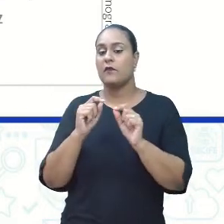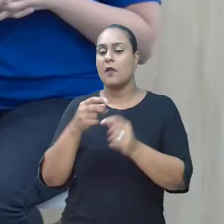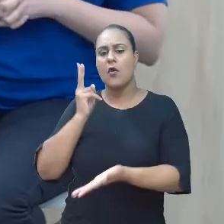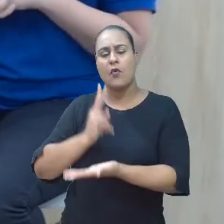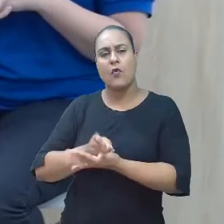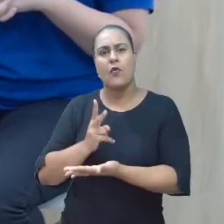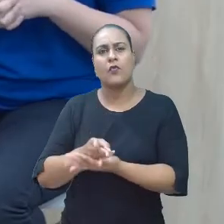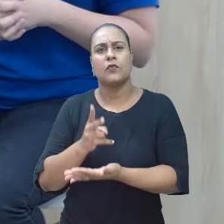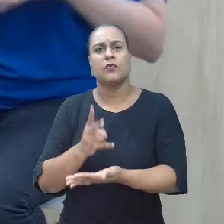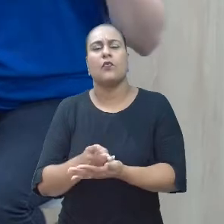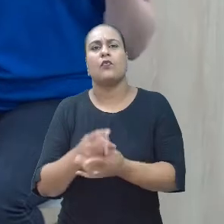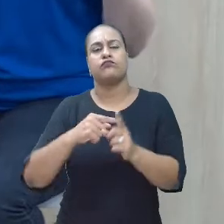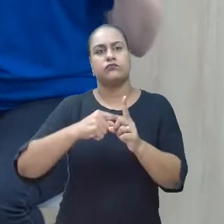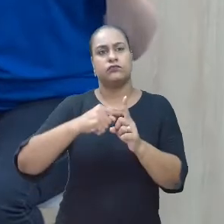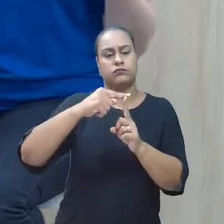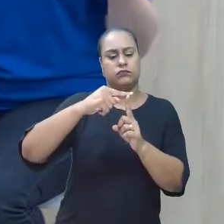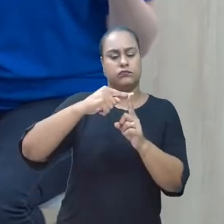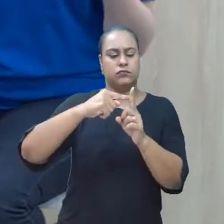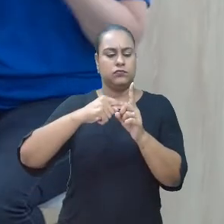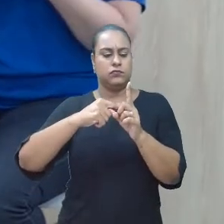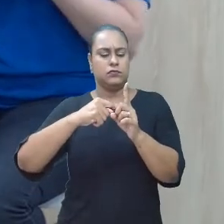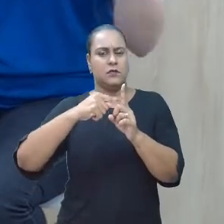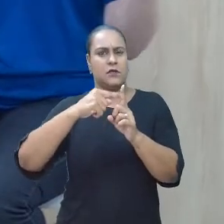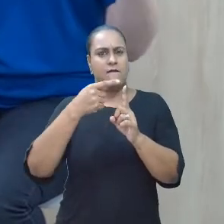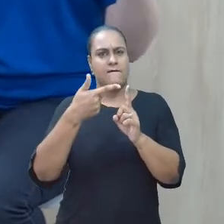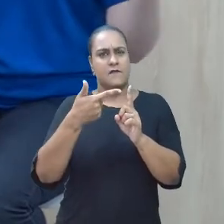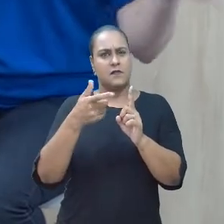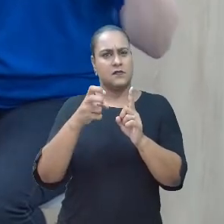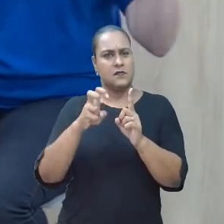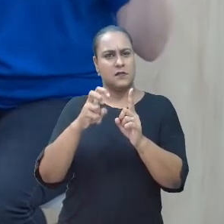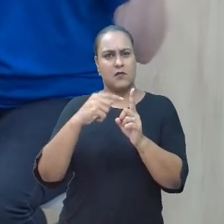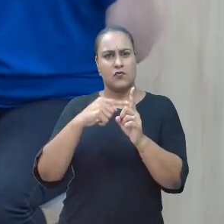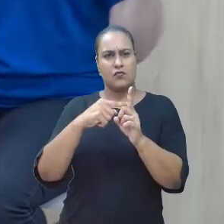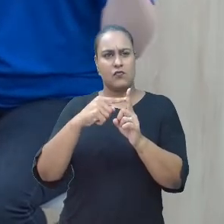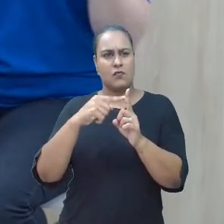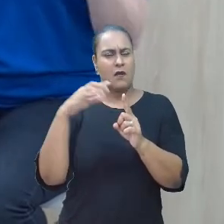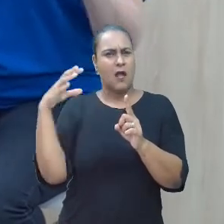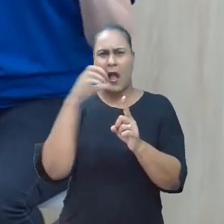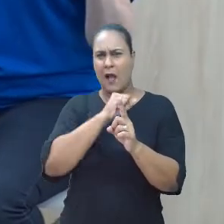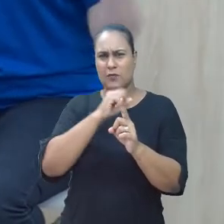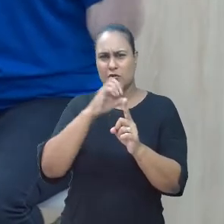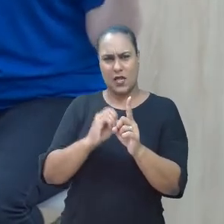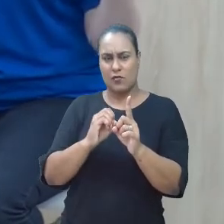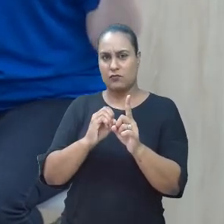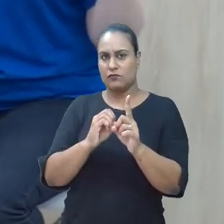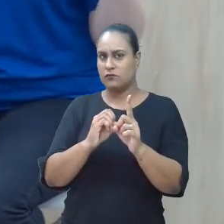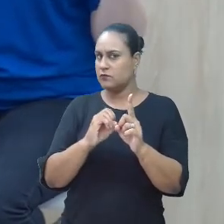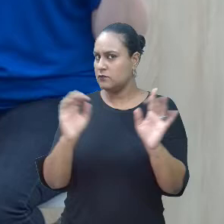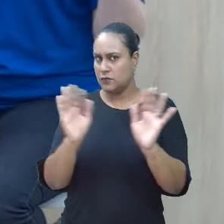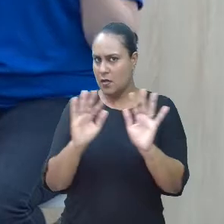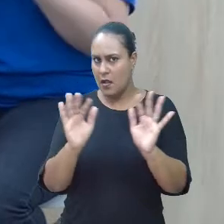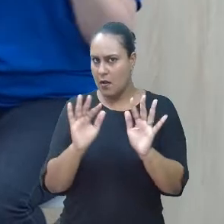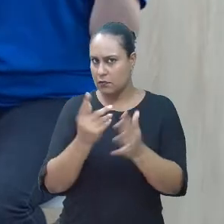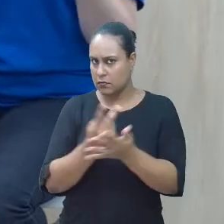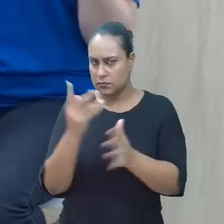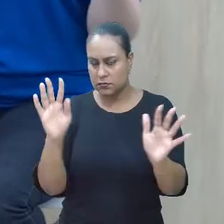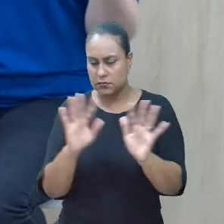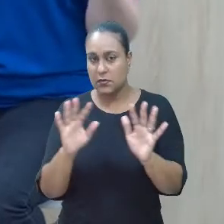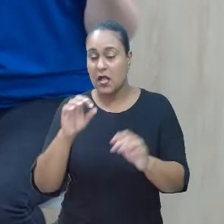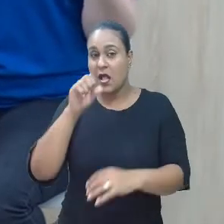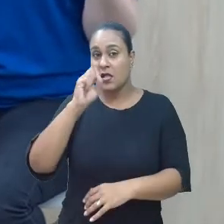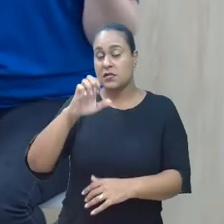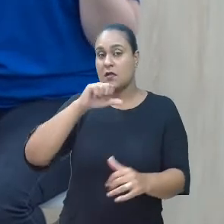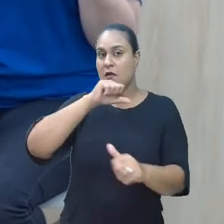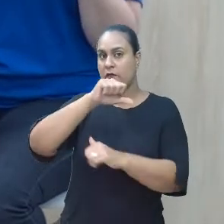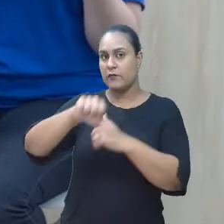não está, por exemplo, 25 graus e do nada ela muda para 0 graus. Não é assim que acontece. Se houver uma